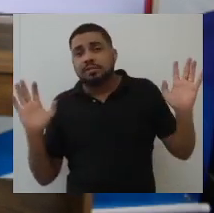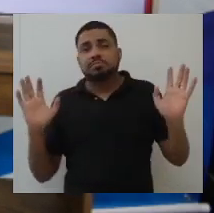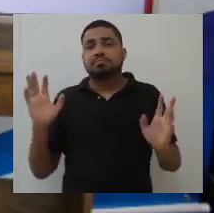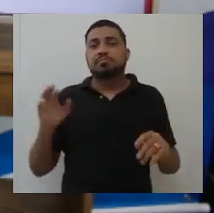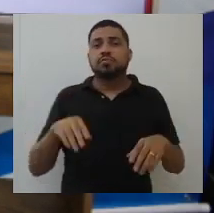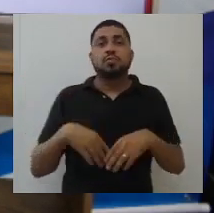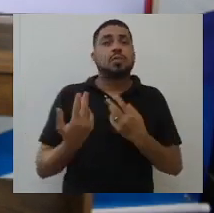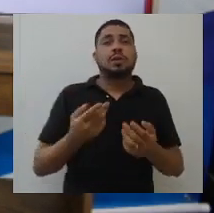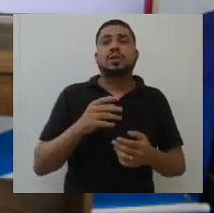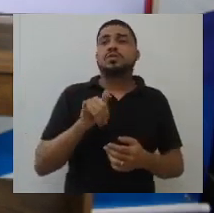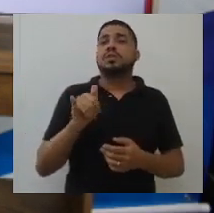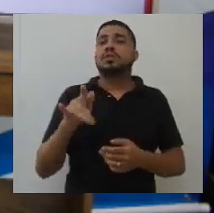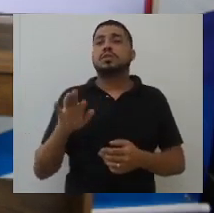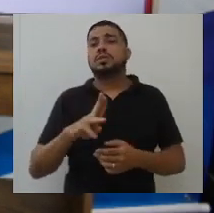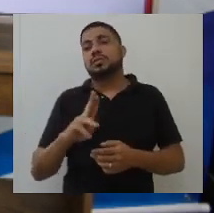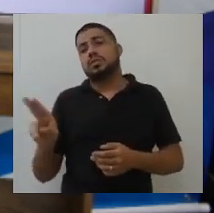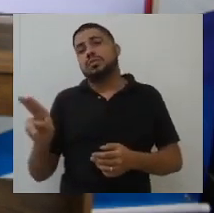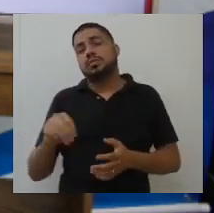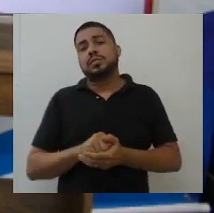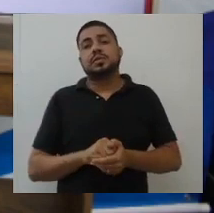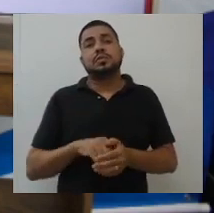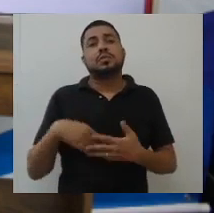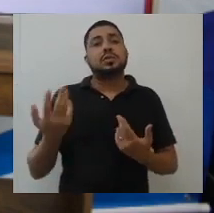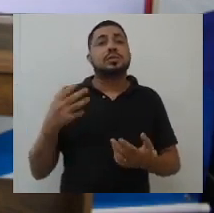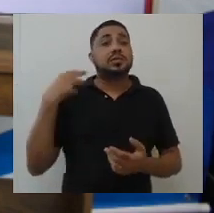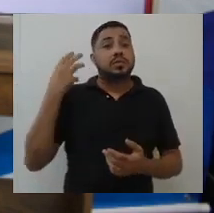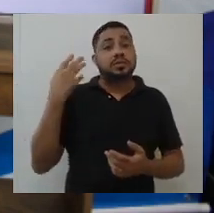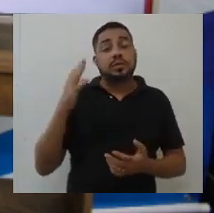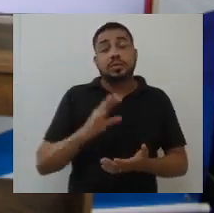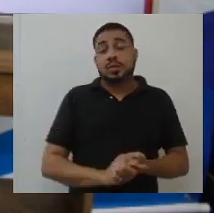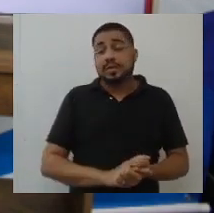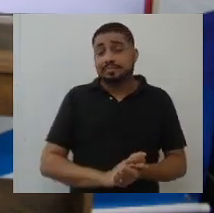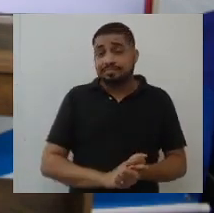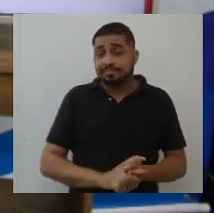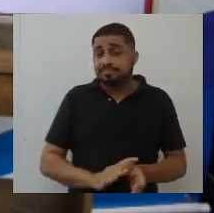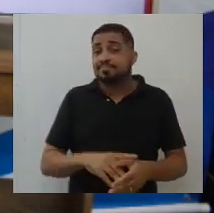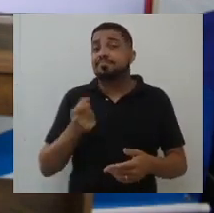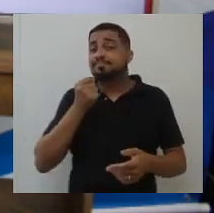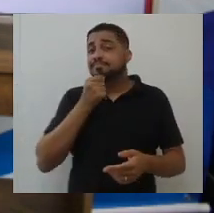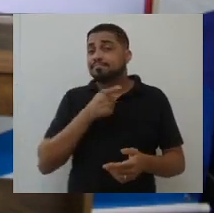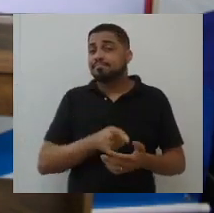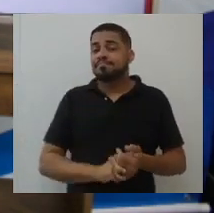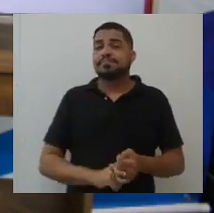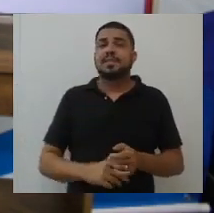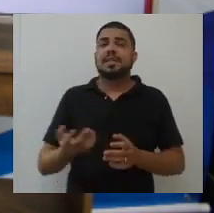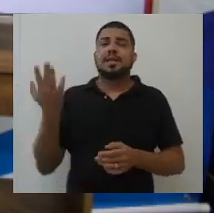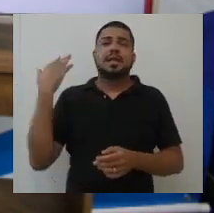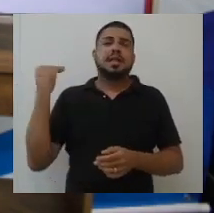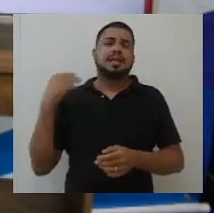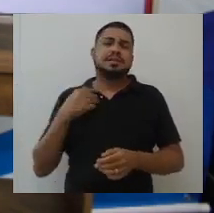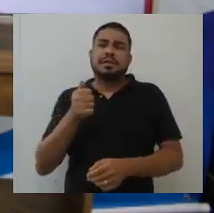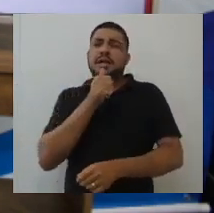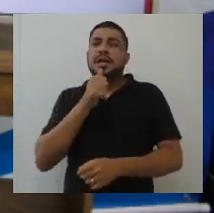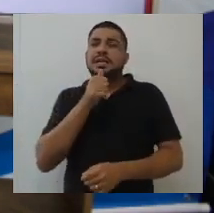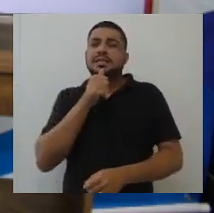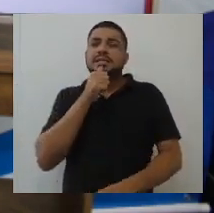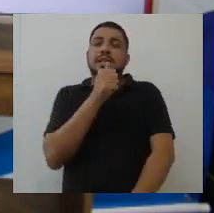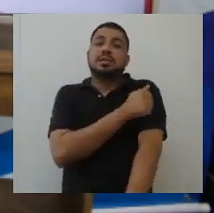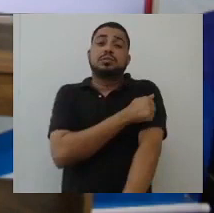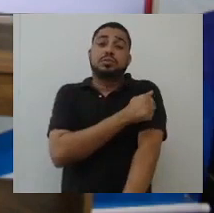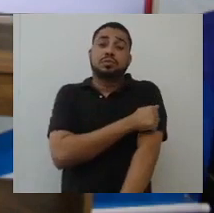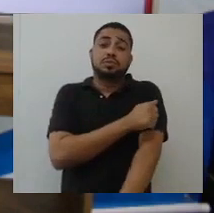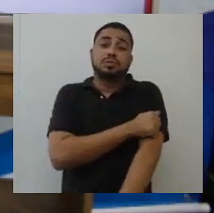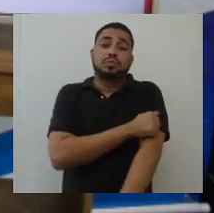name? What is your favorite song? E é bem engraçado, lá atrás, quando eu ainda era aluno da rede estadual,